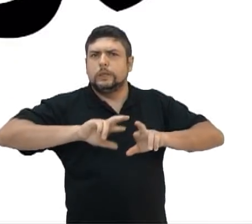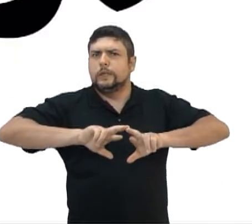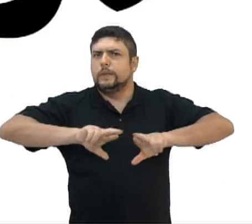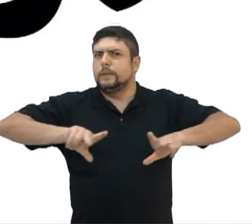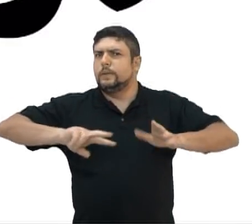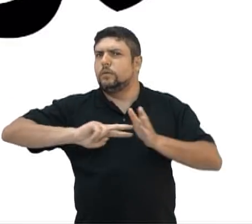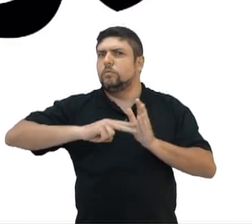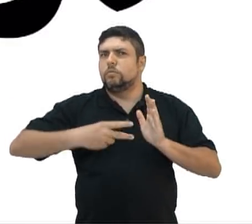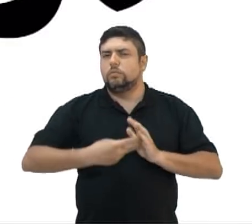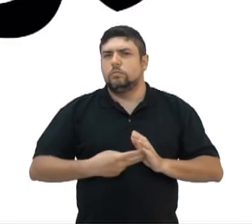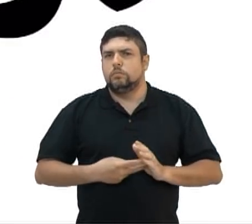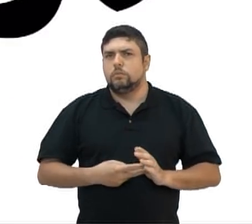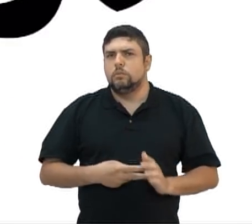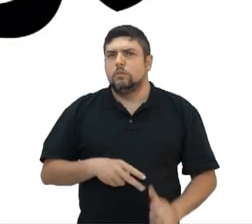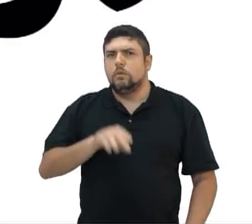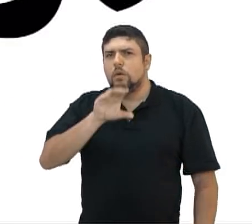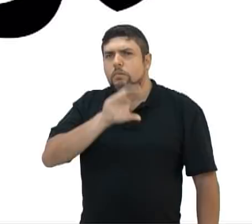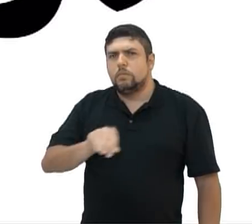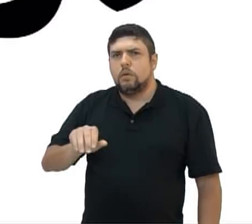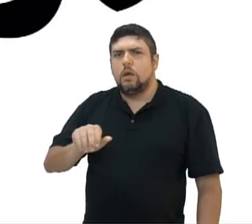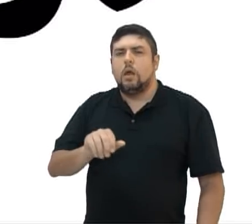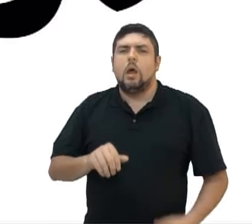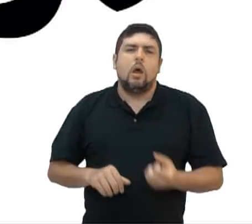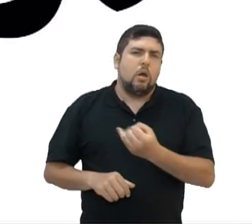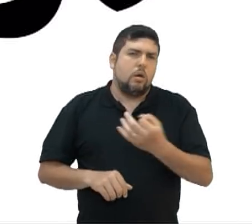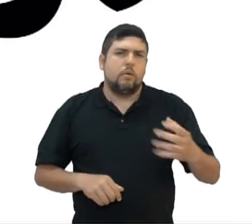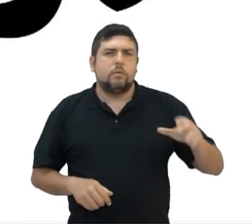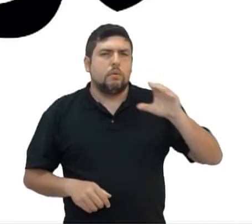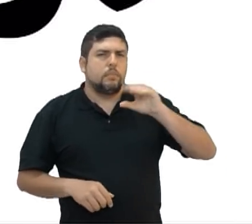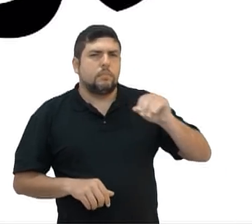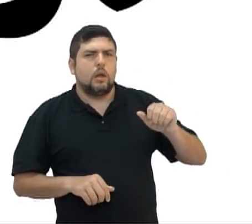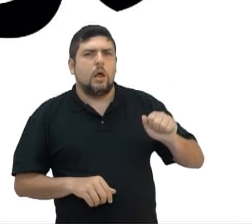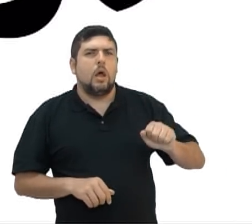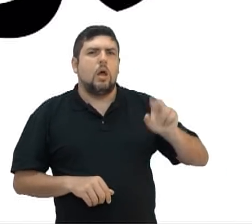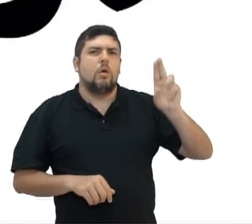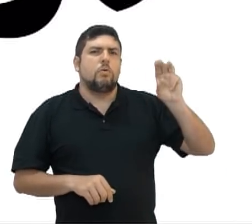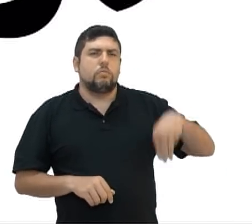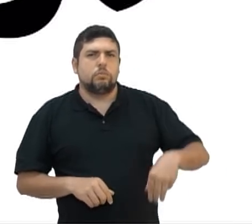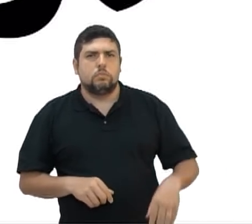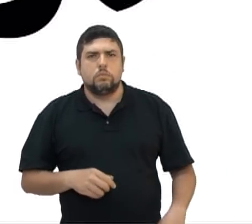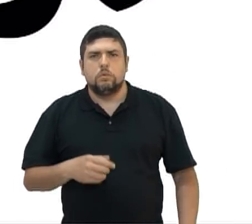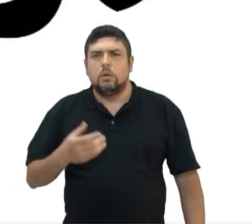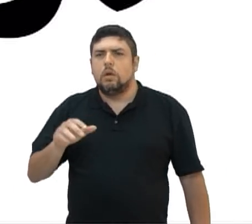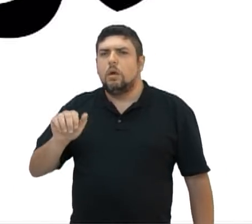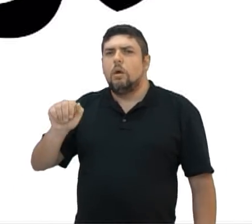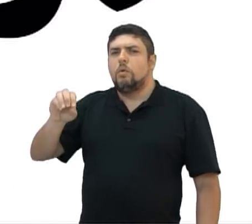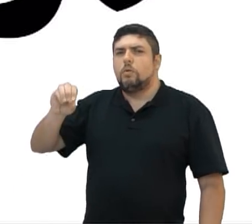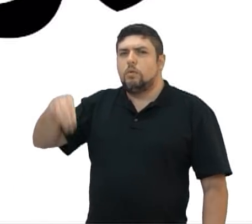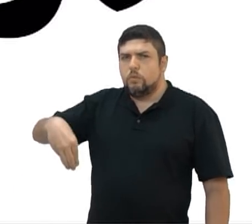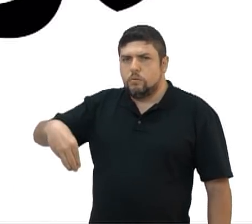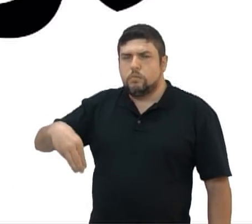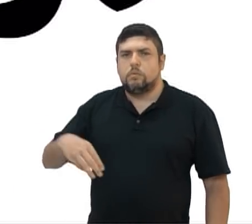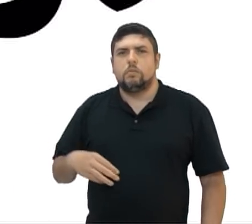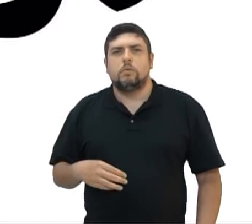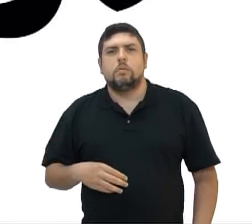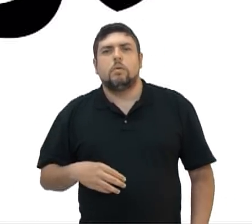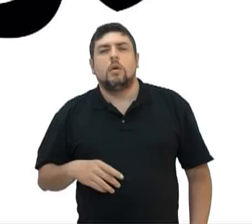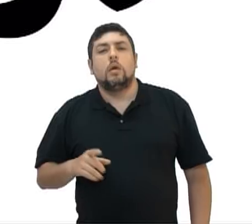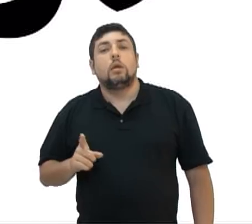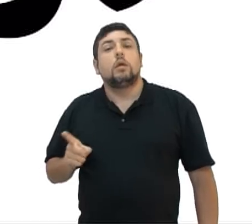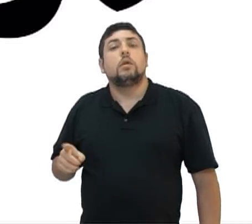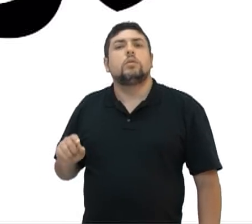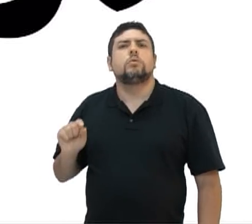ou pronuncia-se Om, A1, alguns falam A1, ou de forma nasal, assim, Om, simboliza o mais